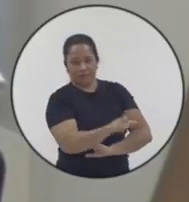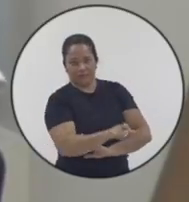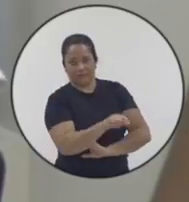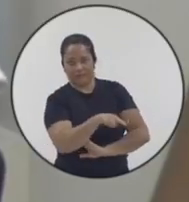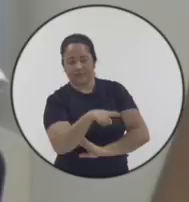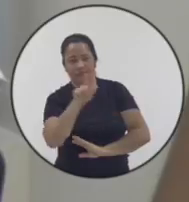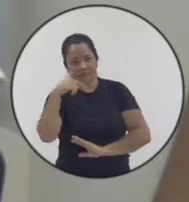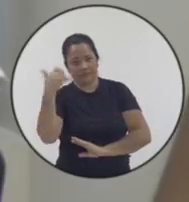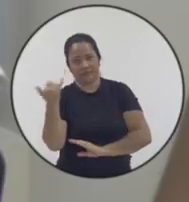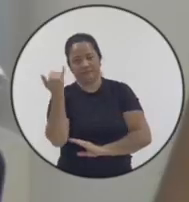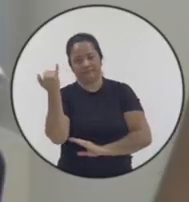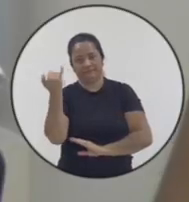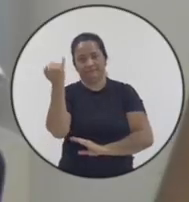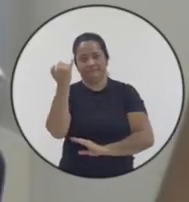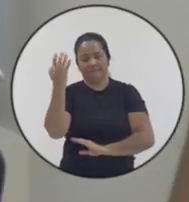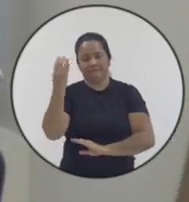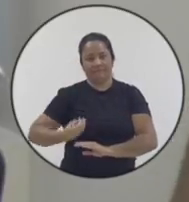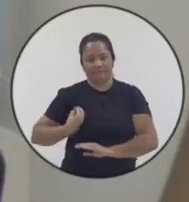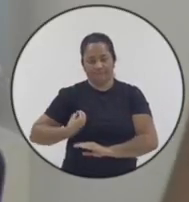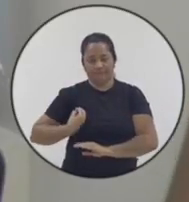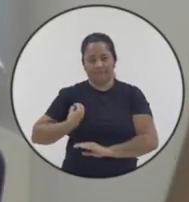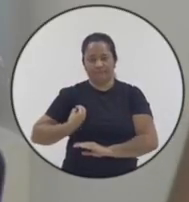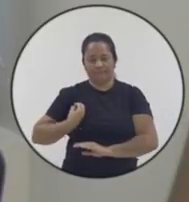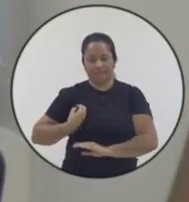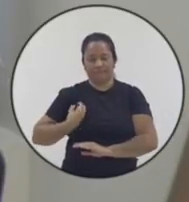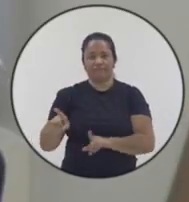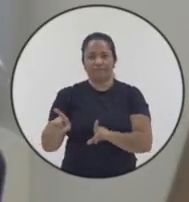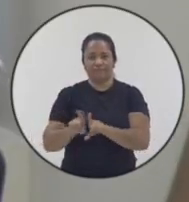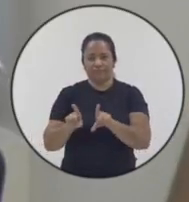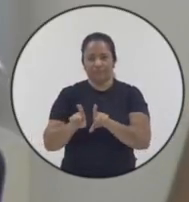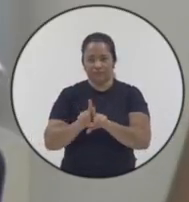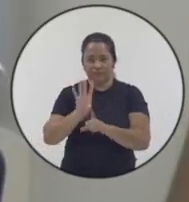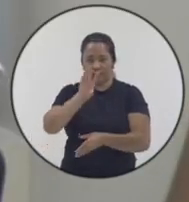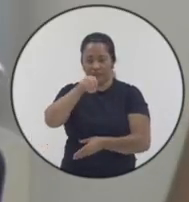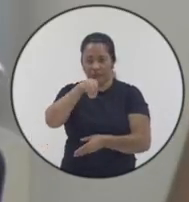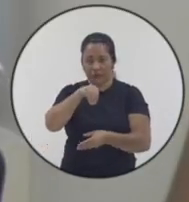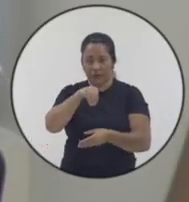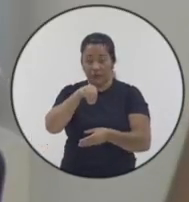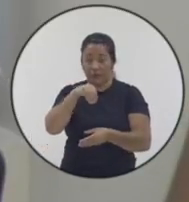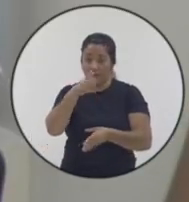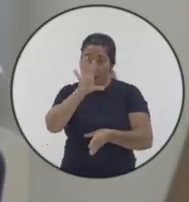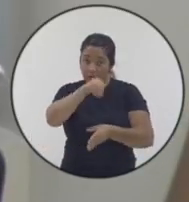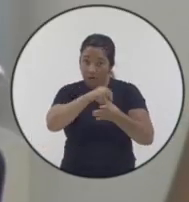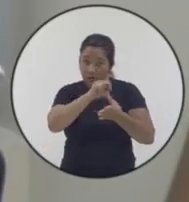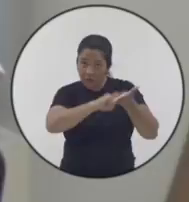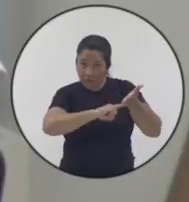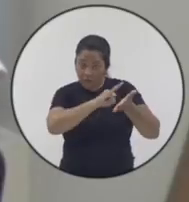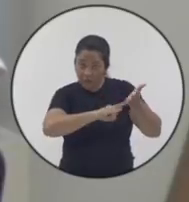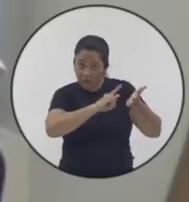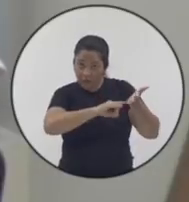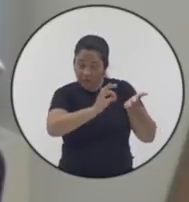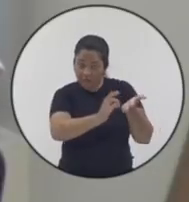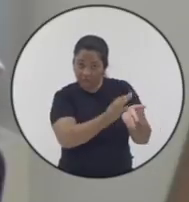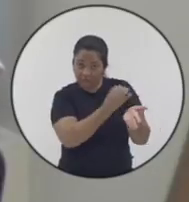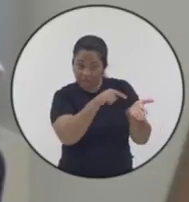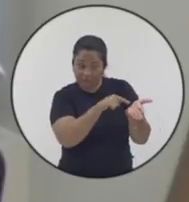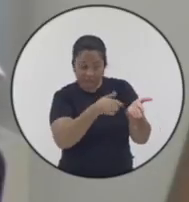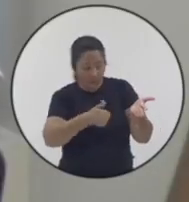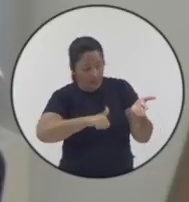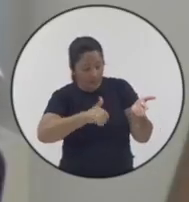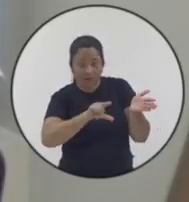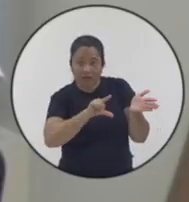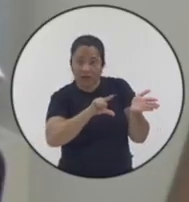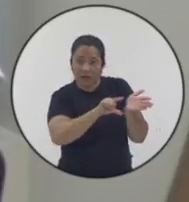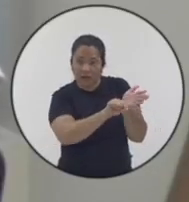vital e muito importante, para que, principalmente dentro dessa nova resolução, a gente estava avaliando ali, e o artigo